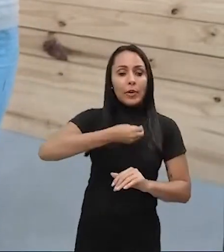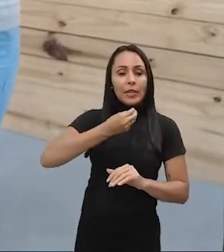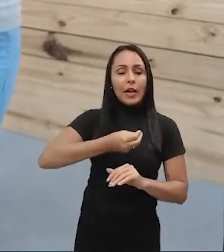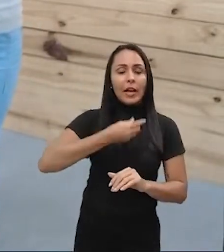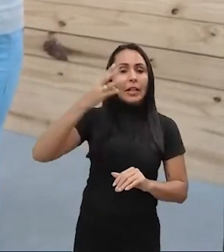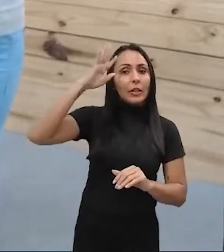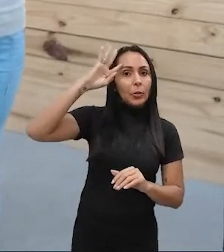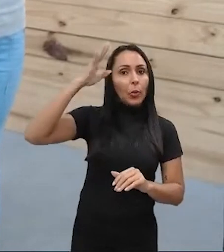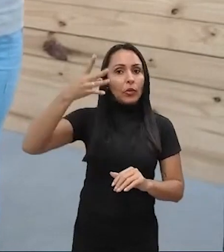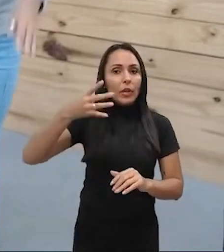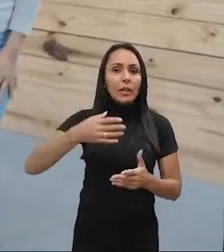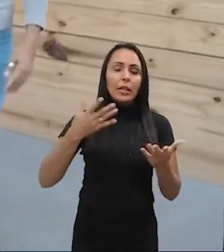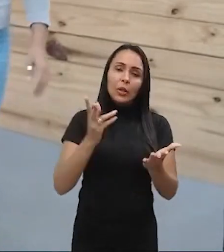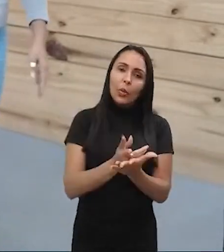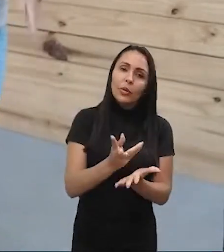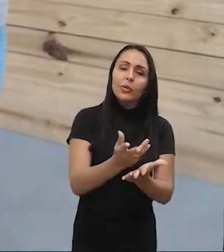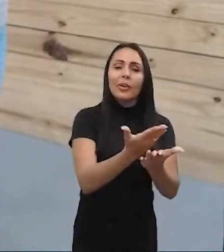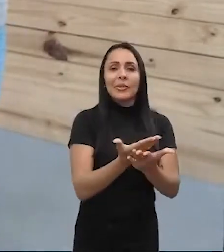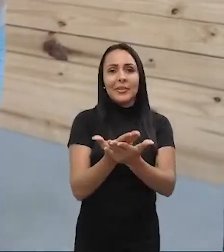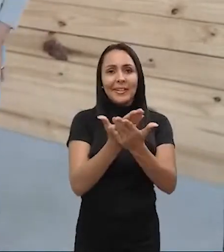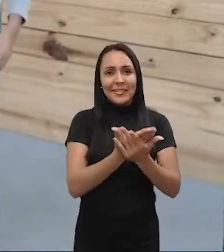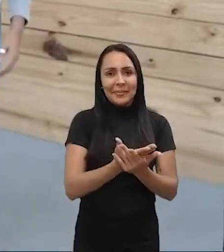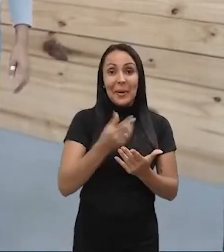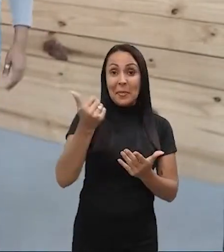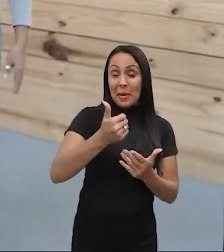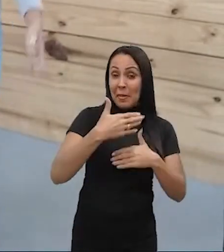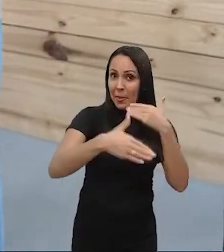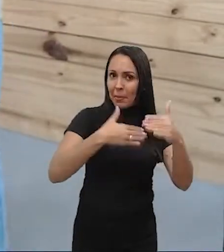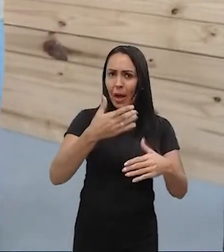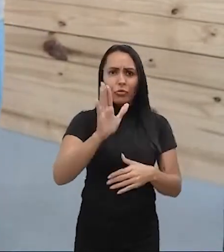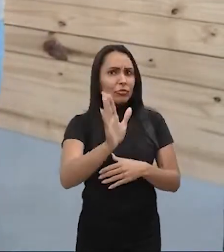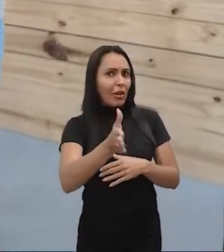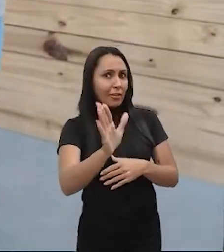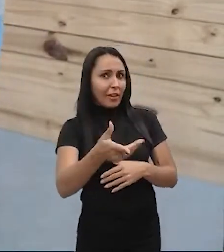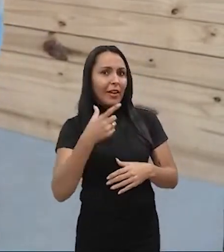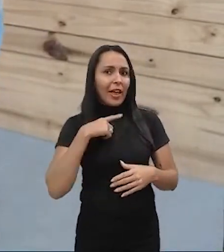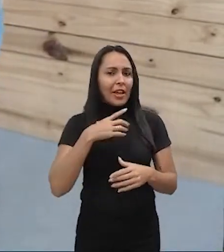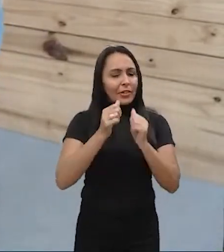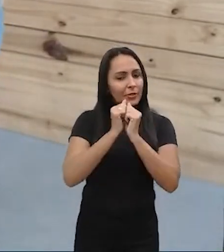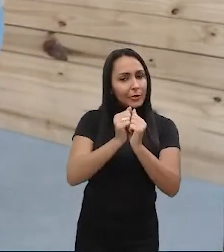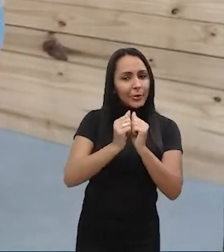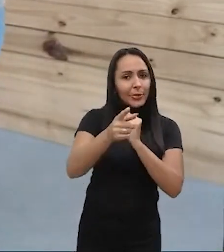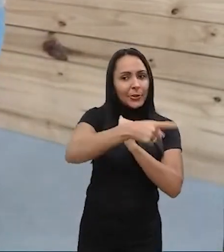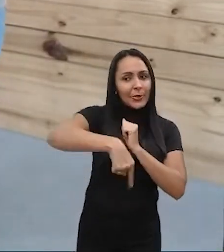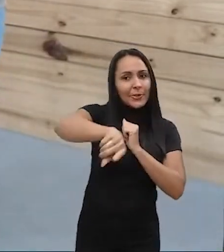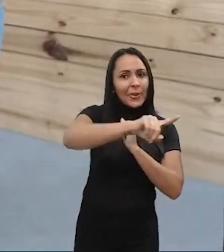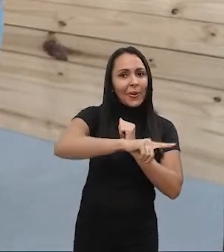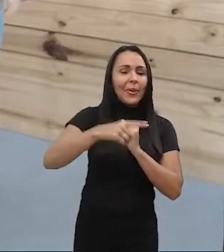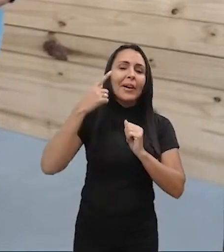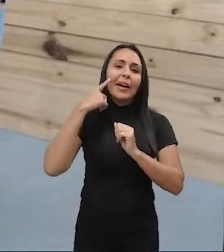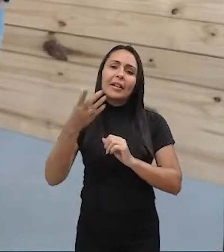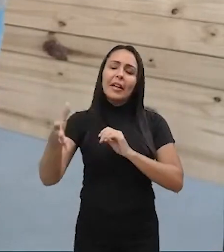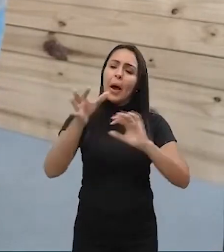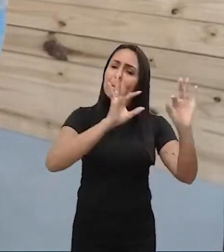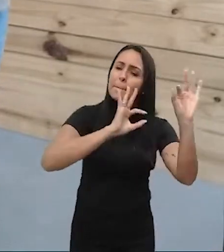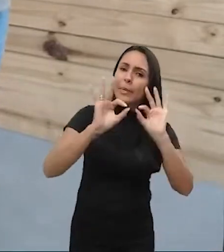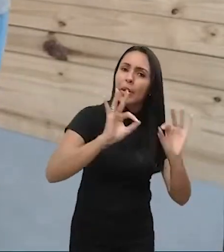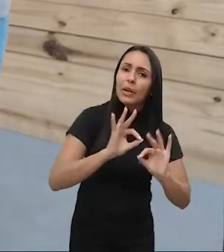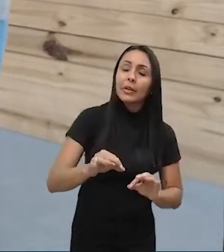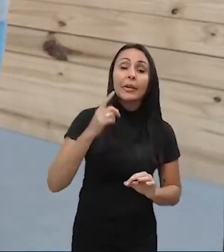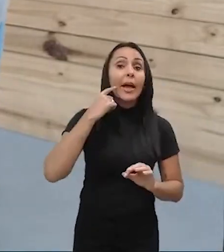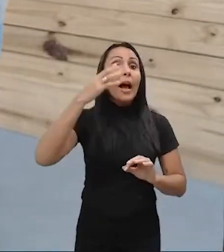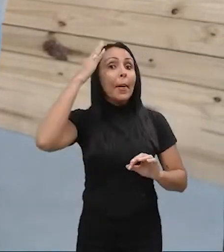está na decisão de continuar estudando. E o primeiro passo você já deu, é estar aqui conosco, é estar se preparando.